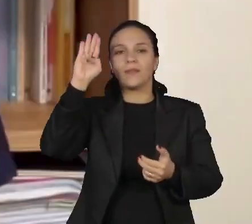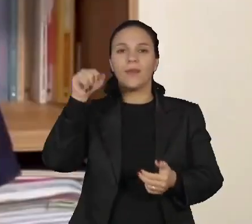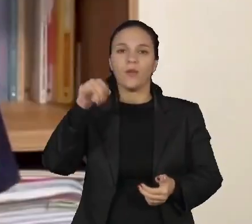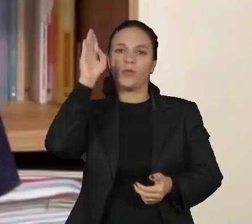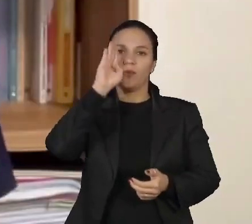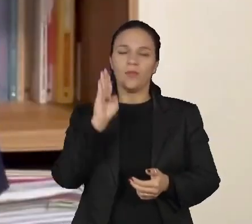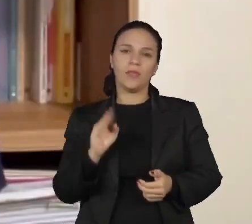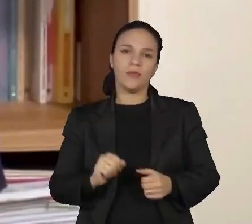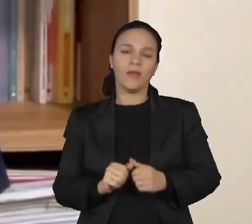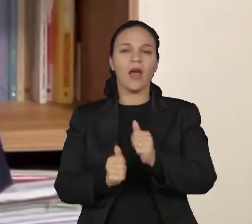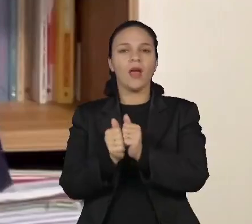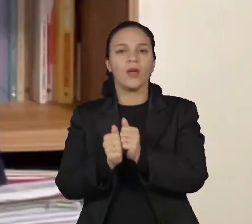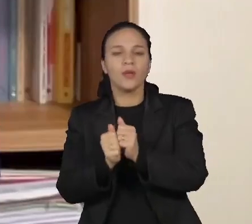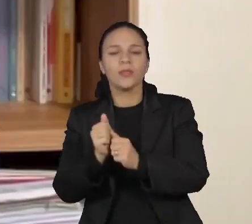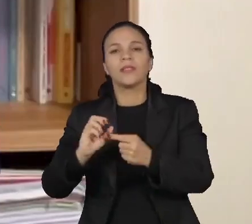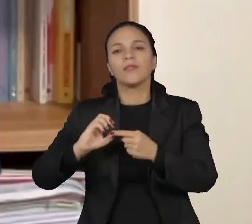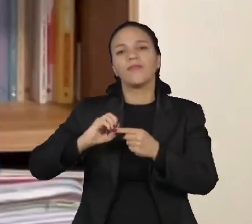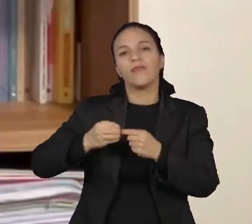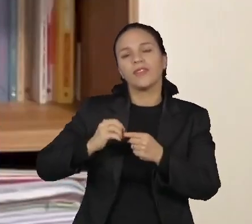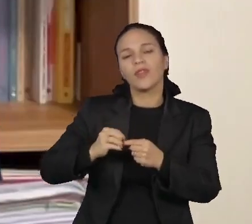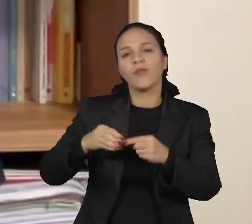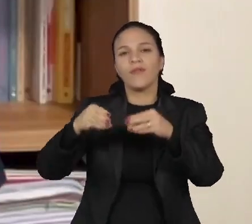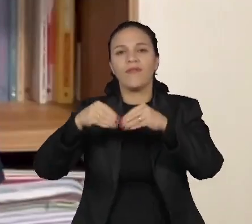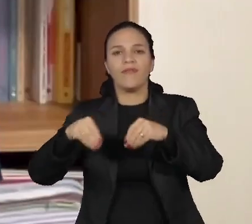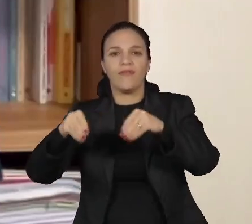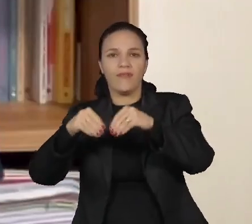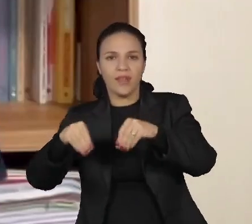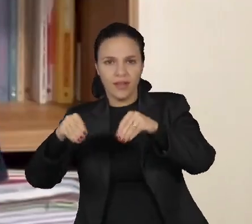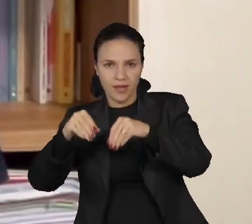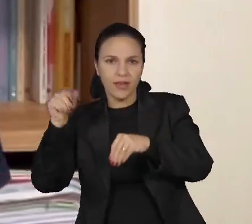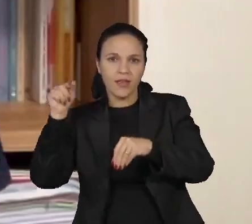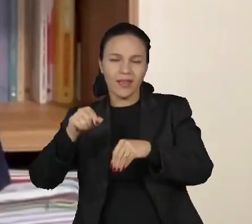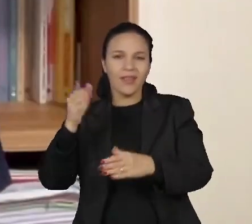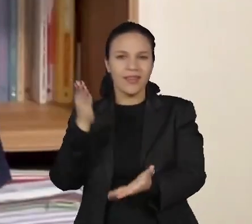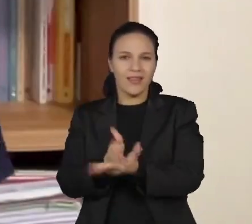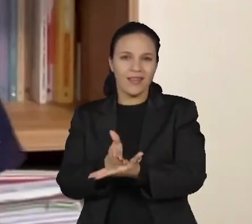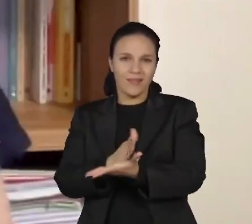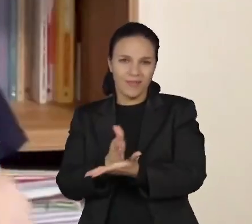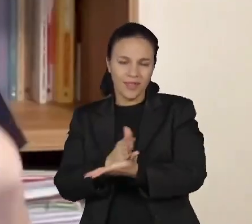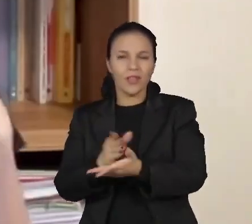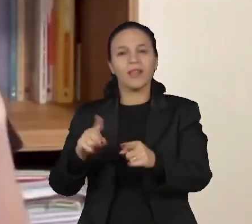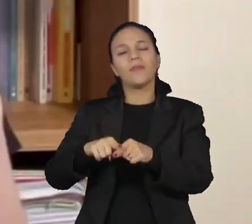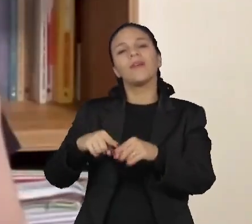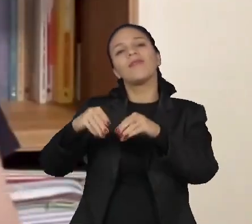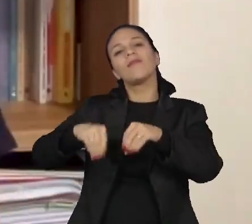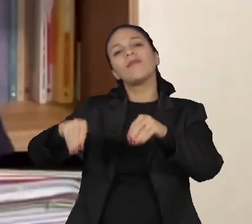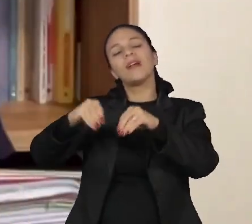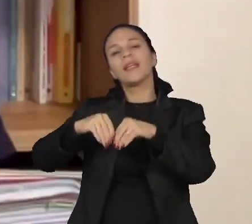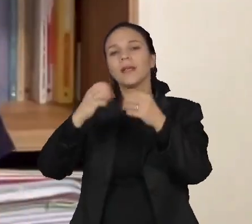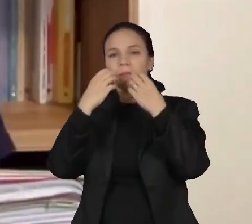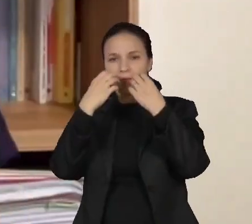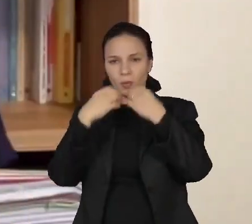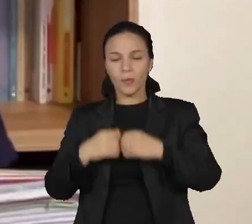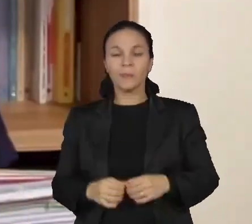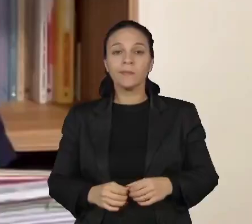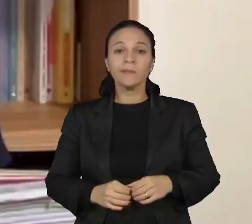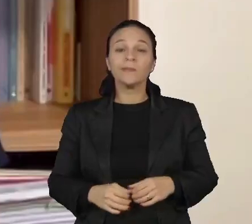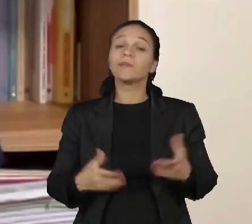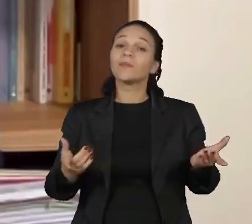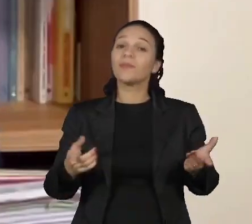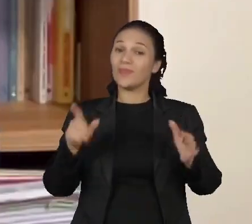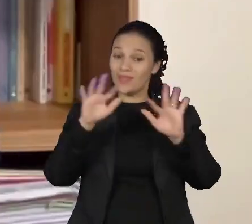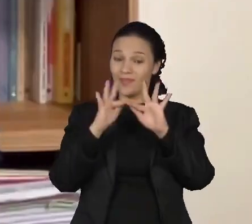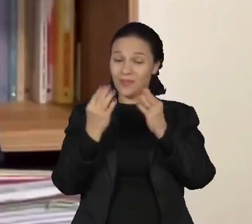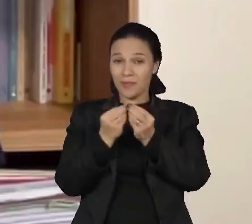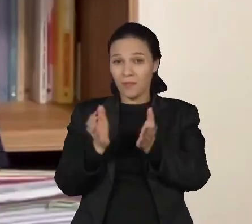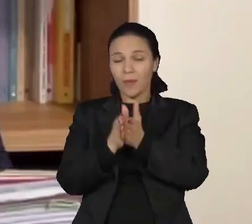brasileiro. Arroz, feijão e farinha, né? Farinha de mandioca, farinha de milho. Então, a família com pouca renda, ela